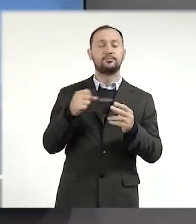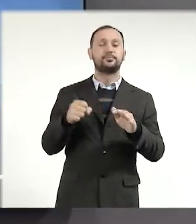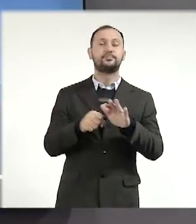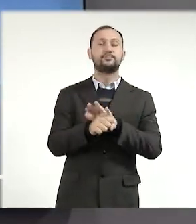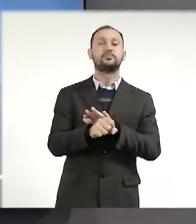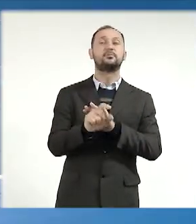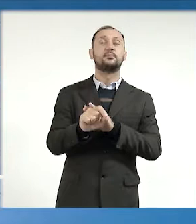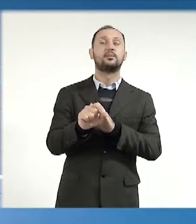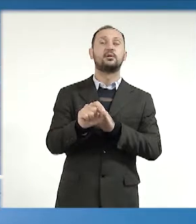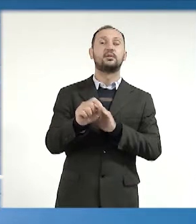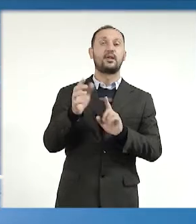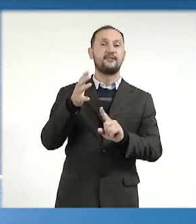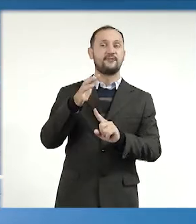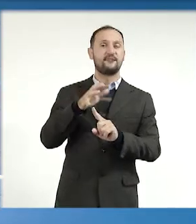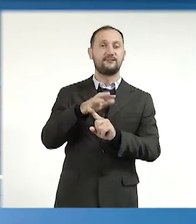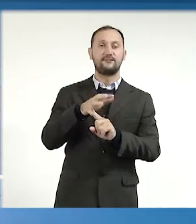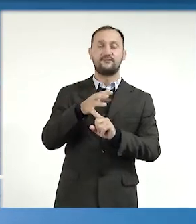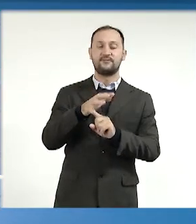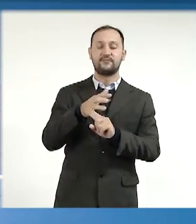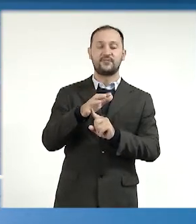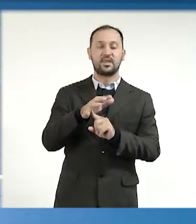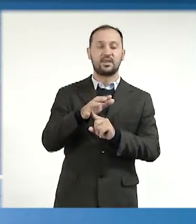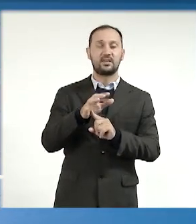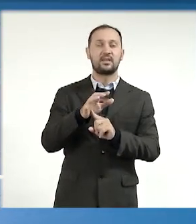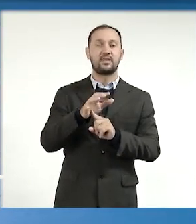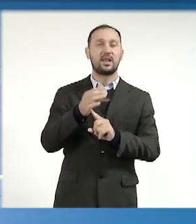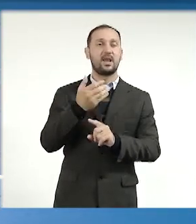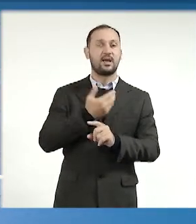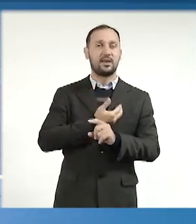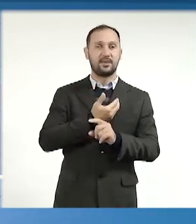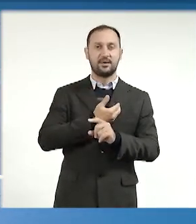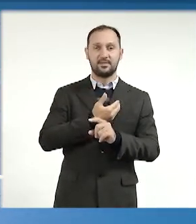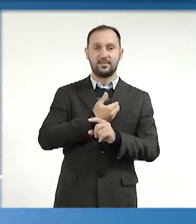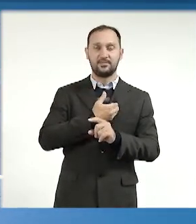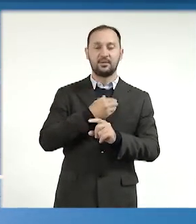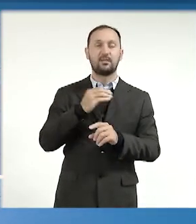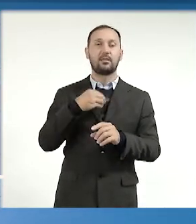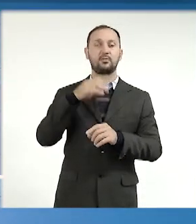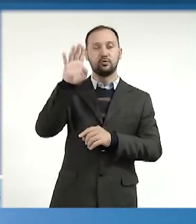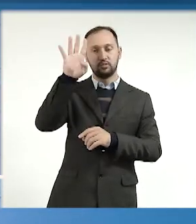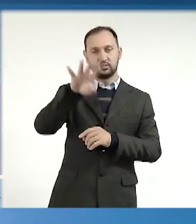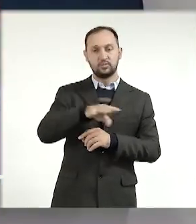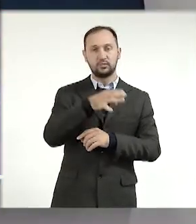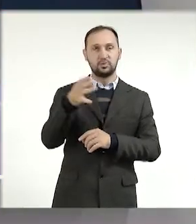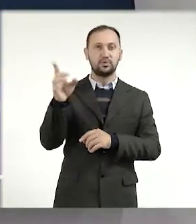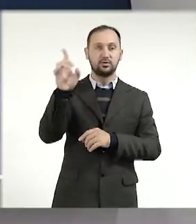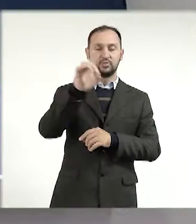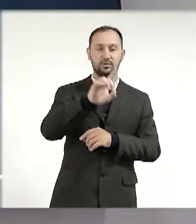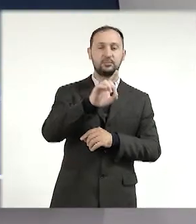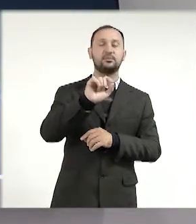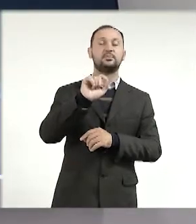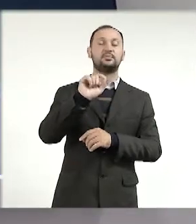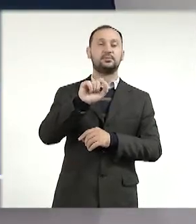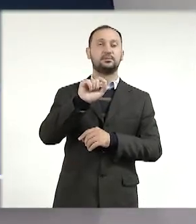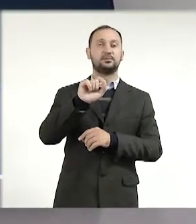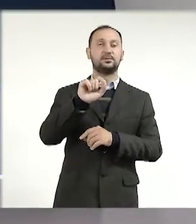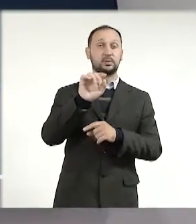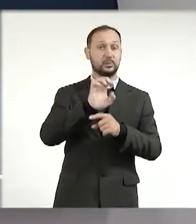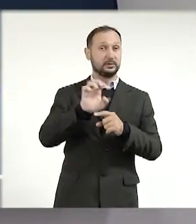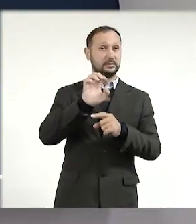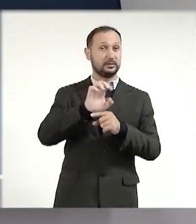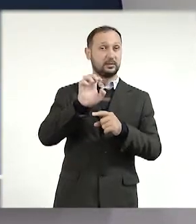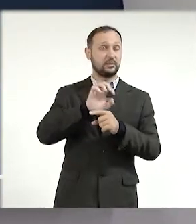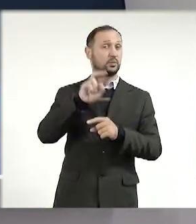também aprovaram a inclusão da Feira Expo Amiga de Negócios de Campo Grande no calendário de eventos do Estado,